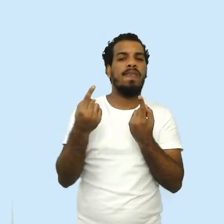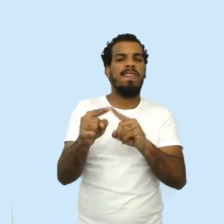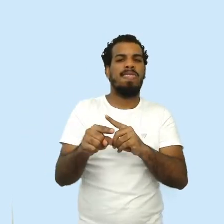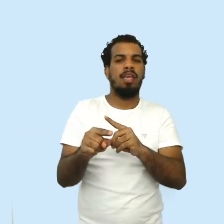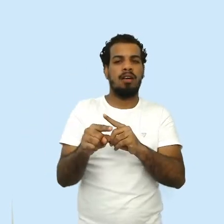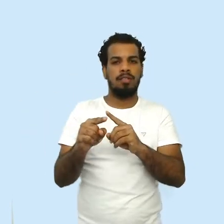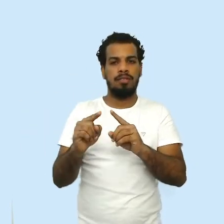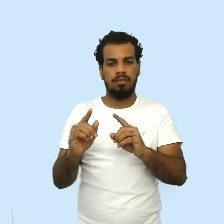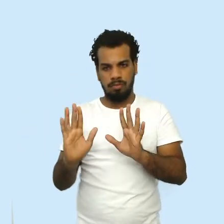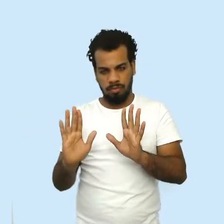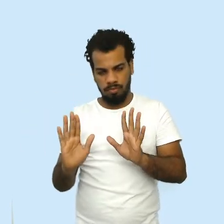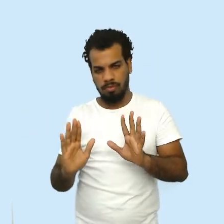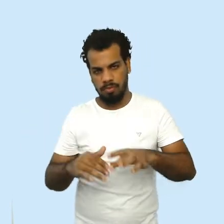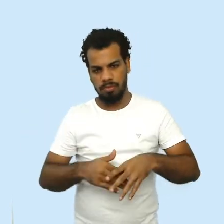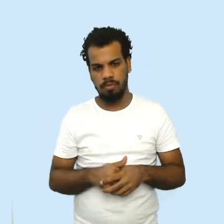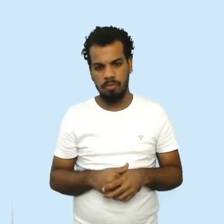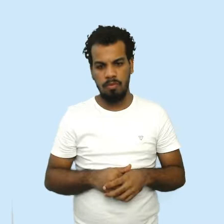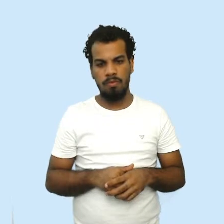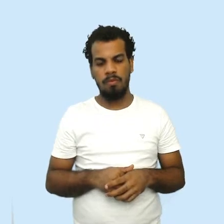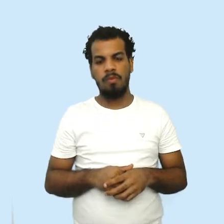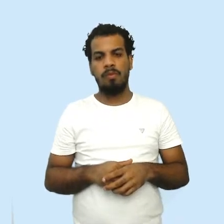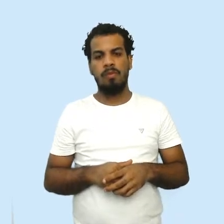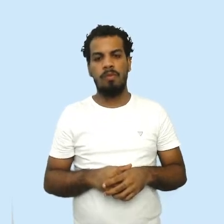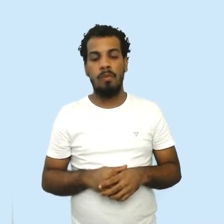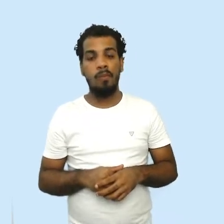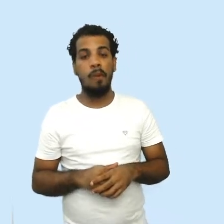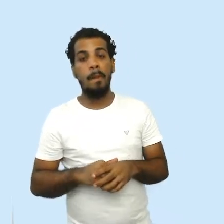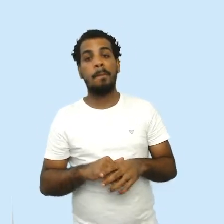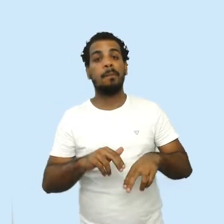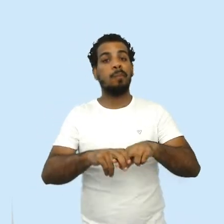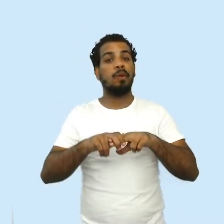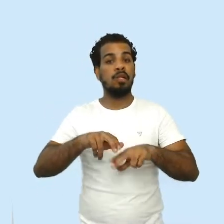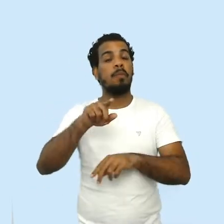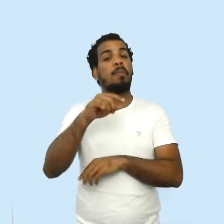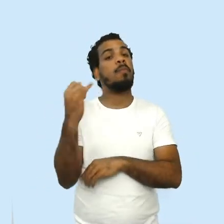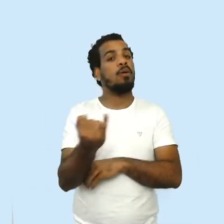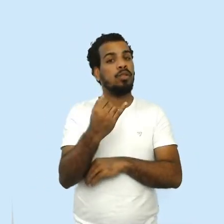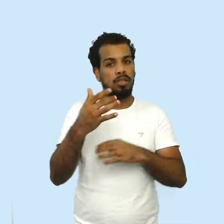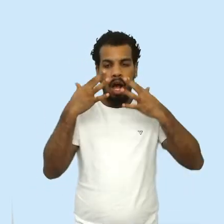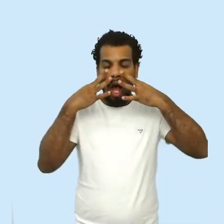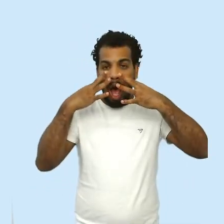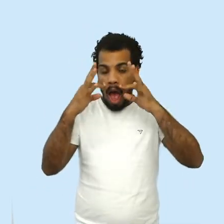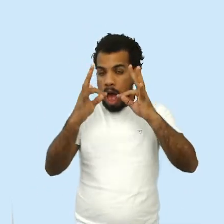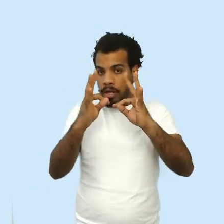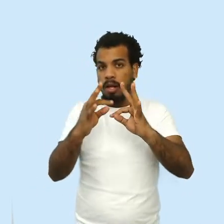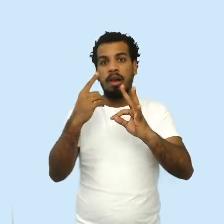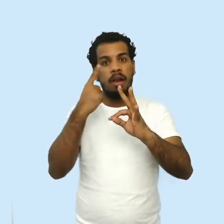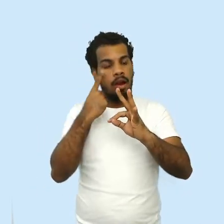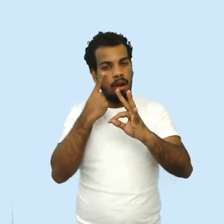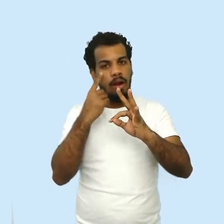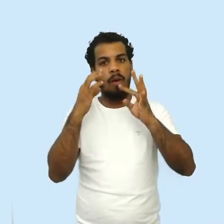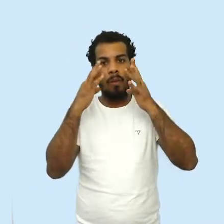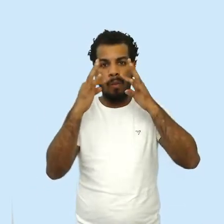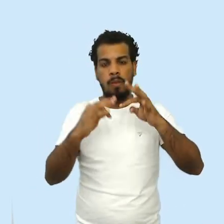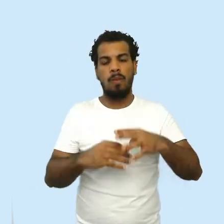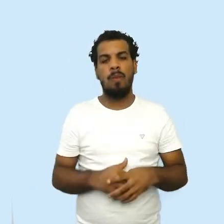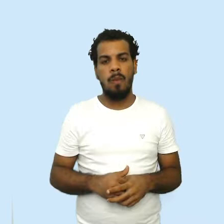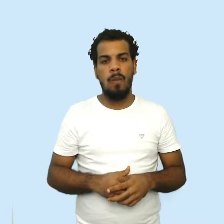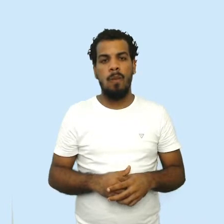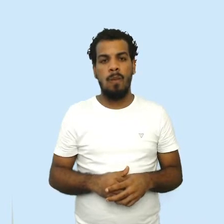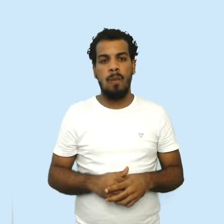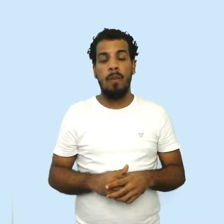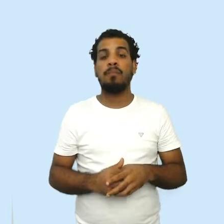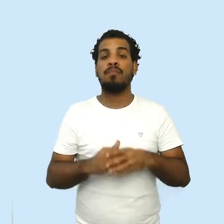a de prejudicar uma outra pessoa, certo? Por isso que é importante a gente ficar super atento à questão das fake news. Mas vamos voltar à importância